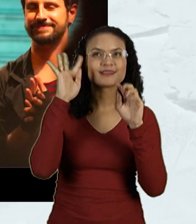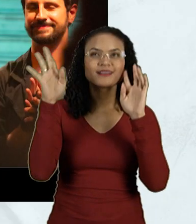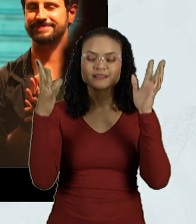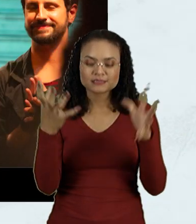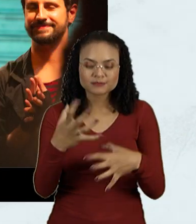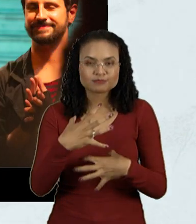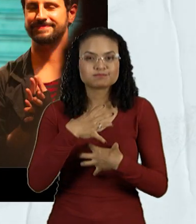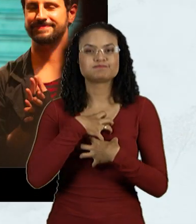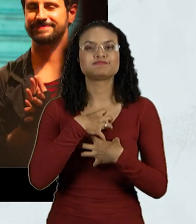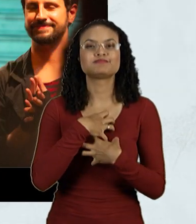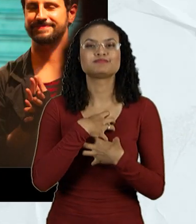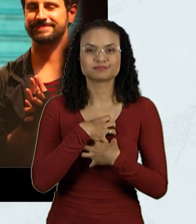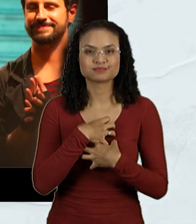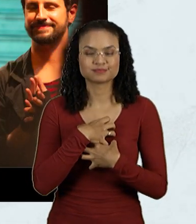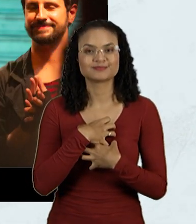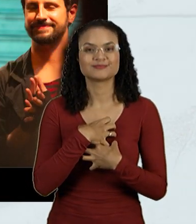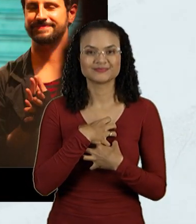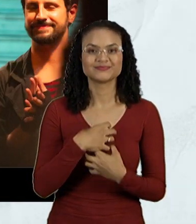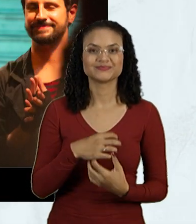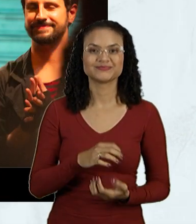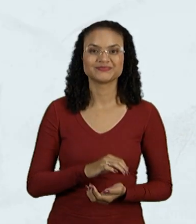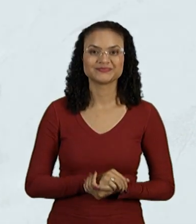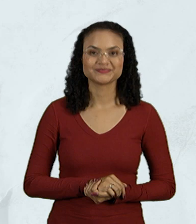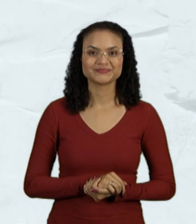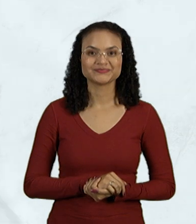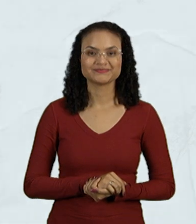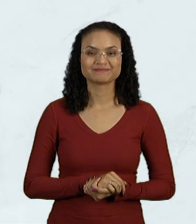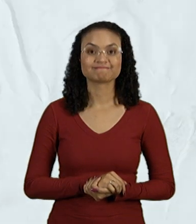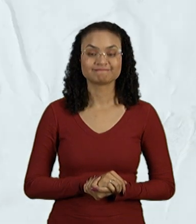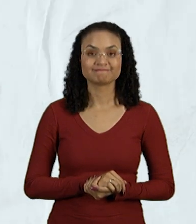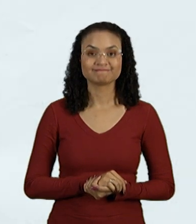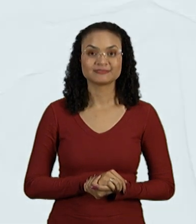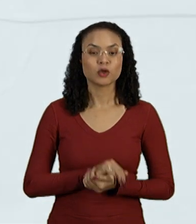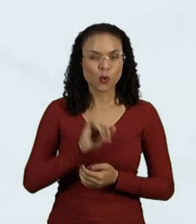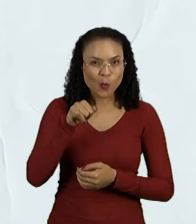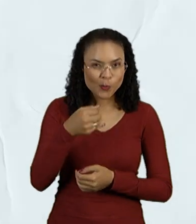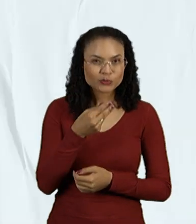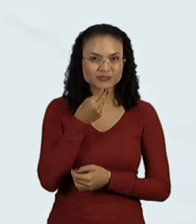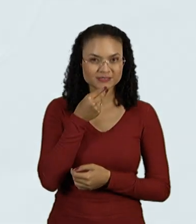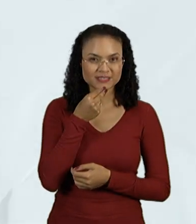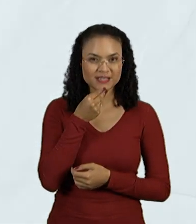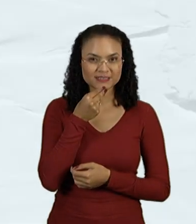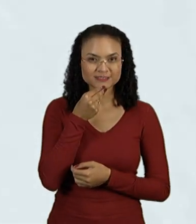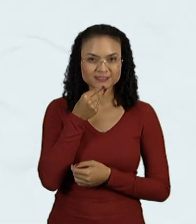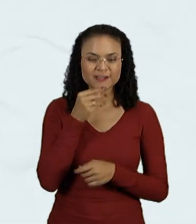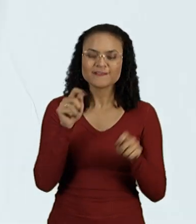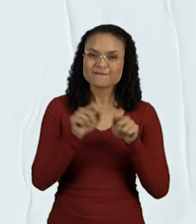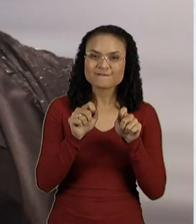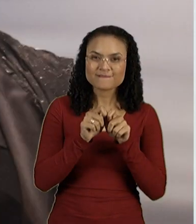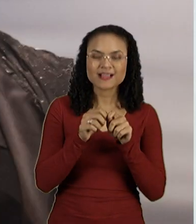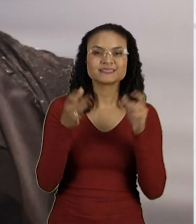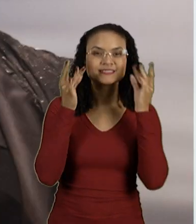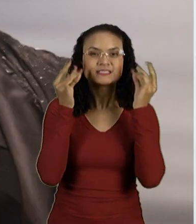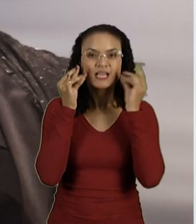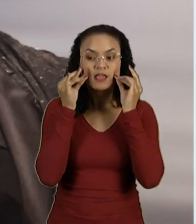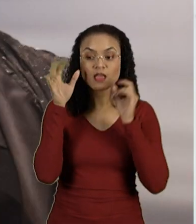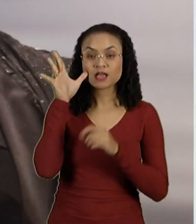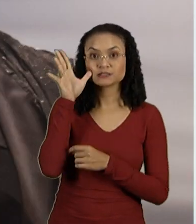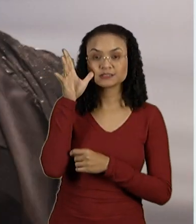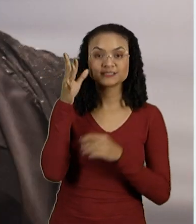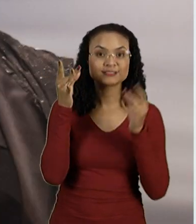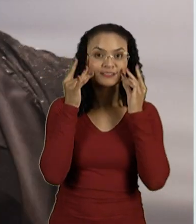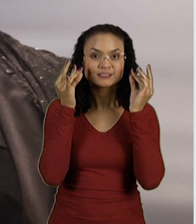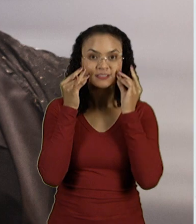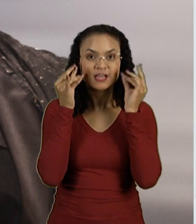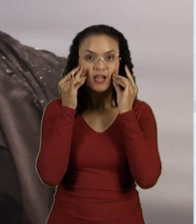coisas, deixar ser tocados por outros sentidos, assim, também. Quem tiver oportunidade, faça teatro, assista